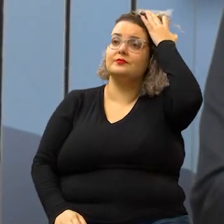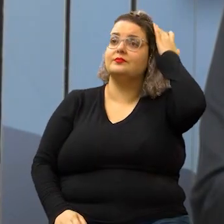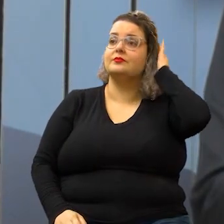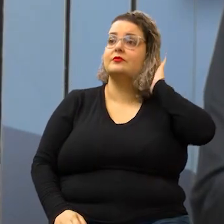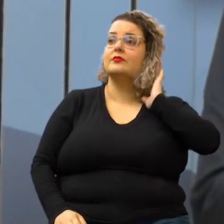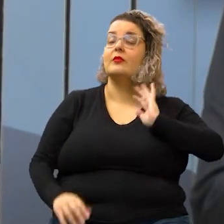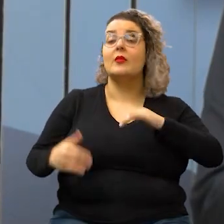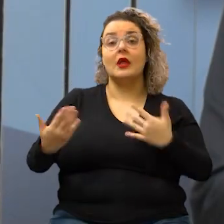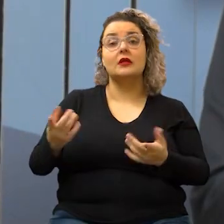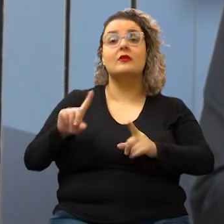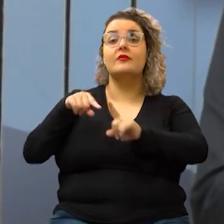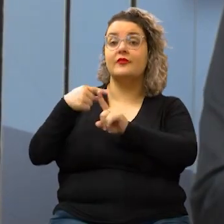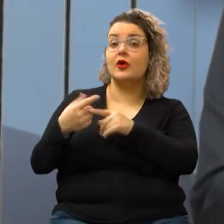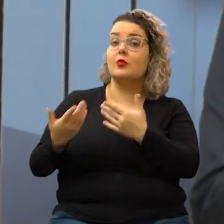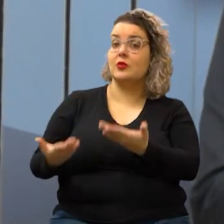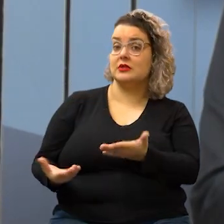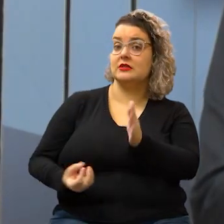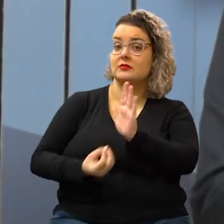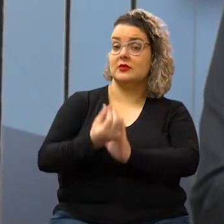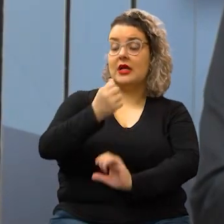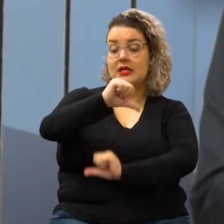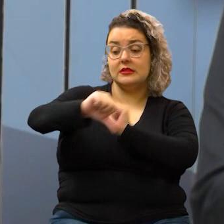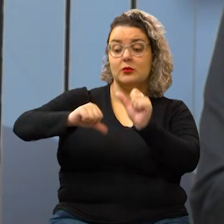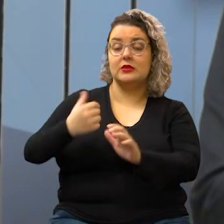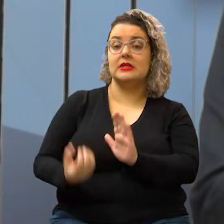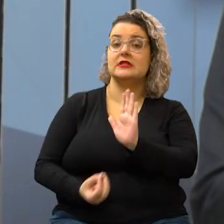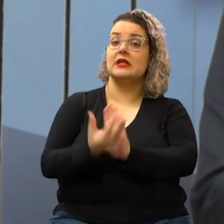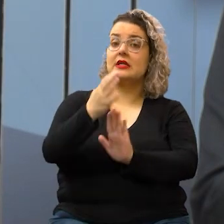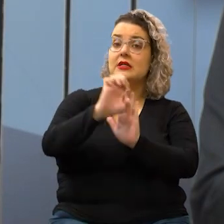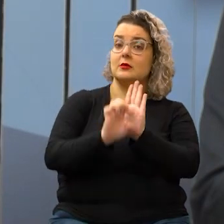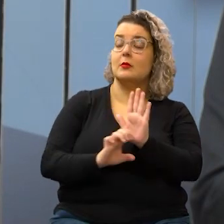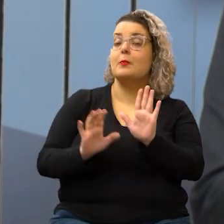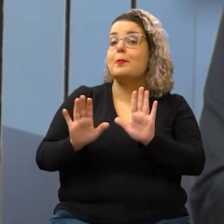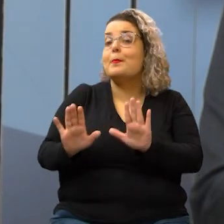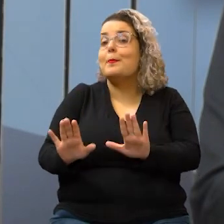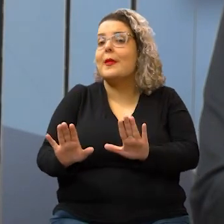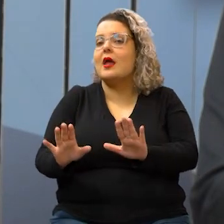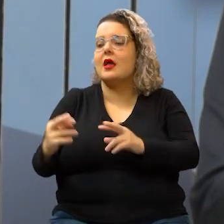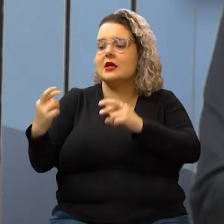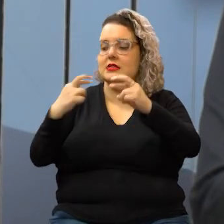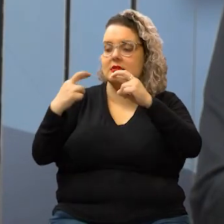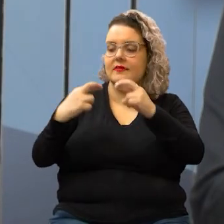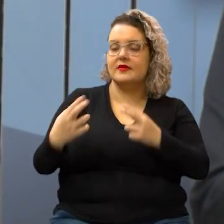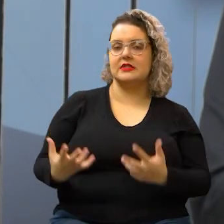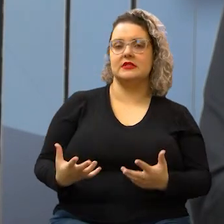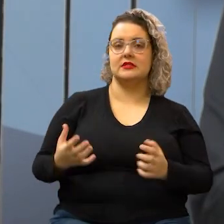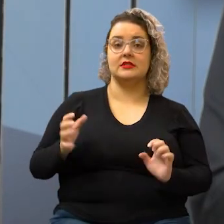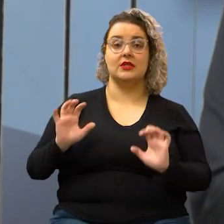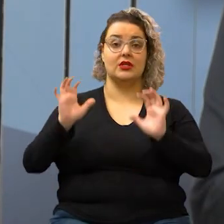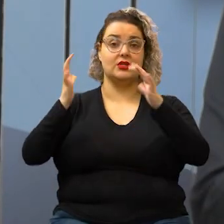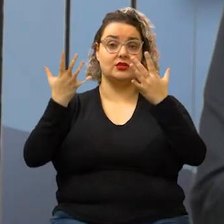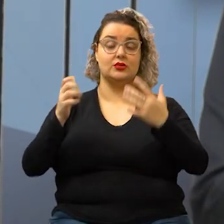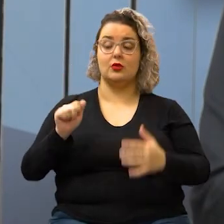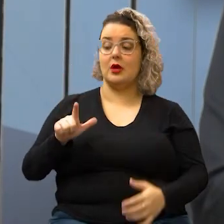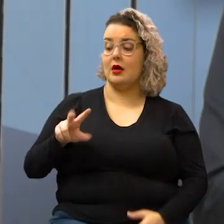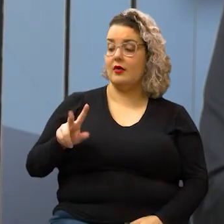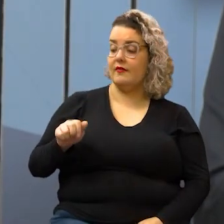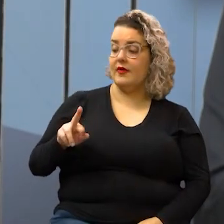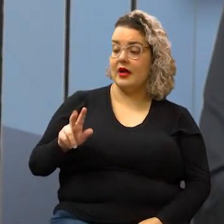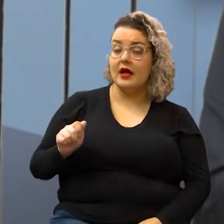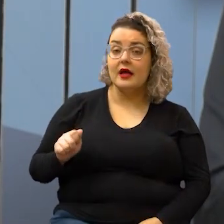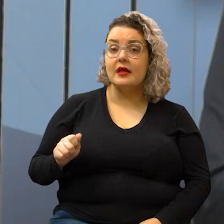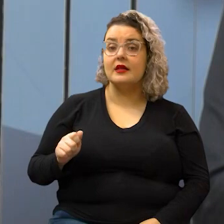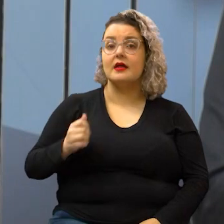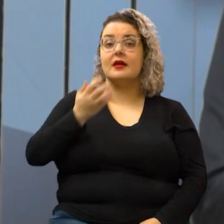muito positivo, né, essa mudança. Entretanto, a questão da fiscalização de eventos, dos alvarás da Vara da Infância e